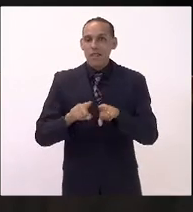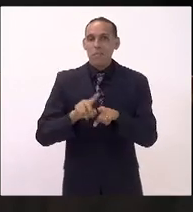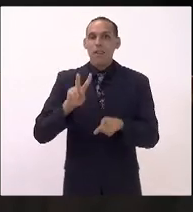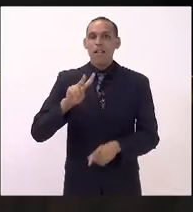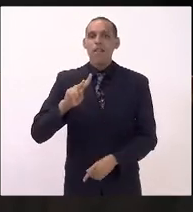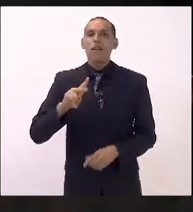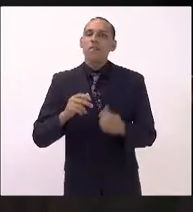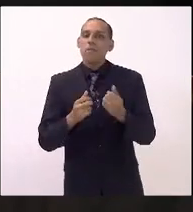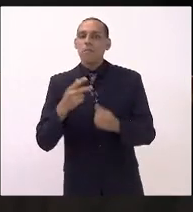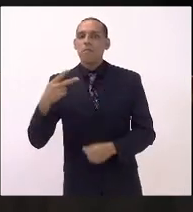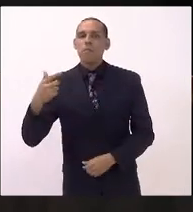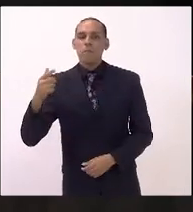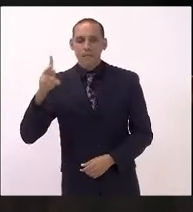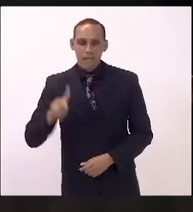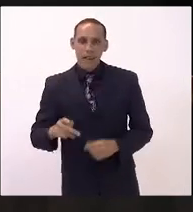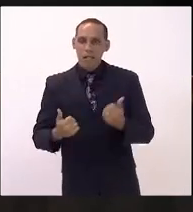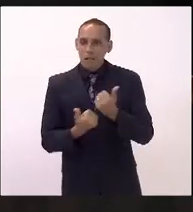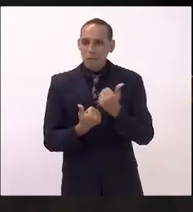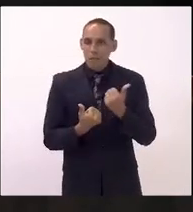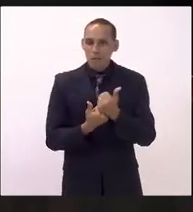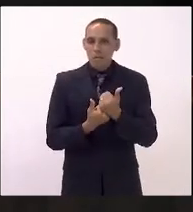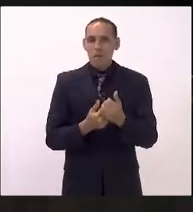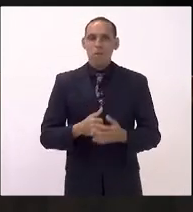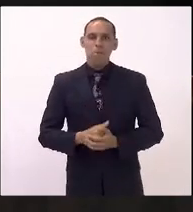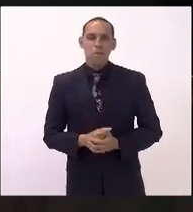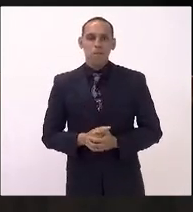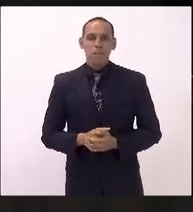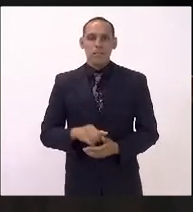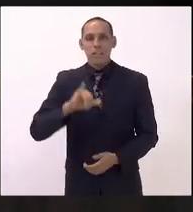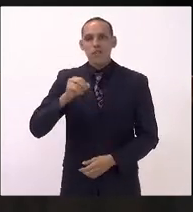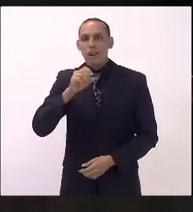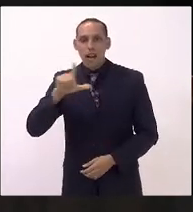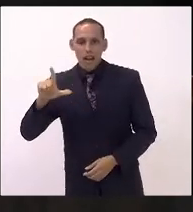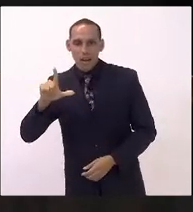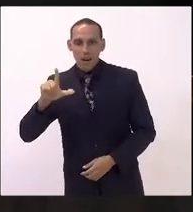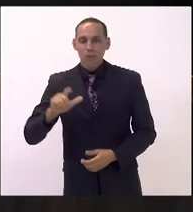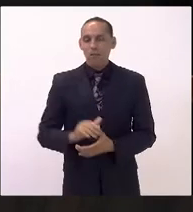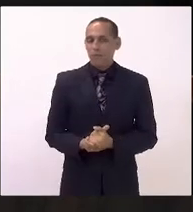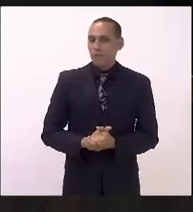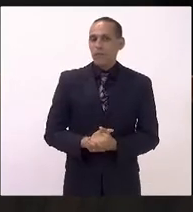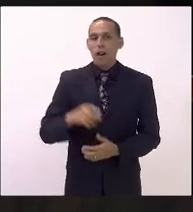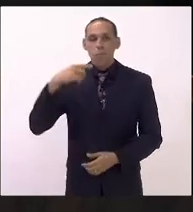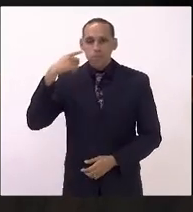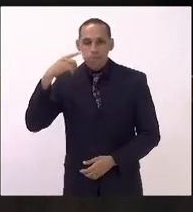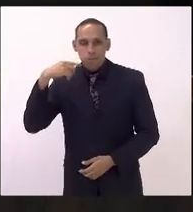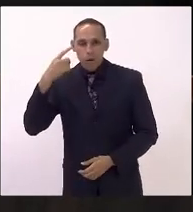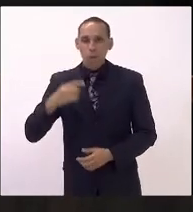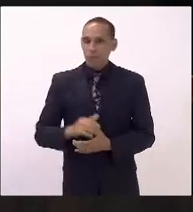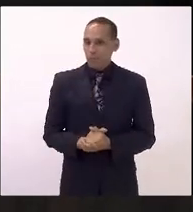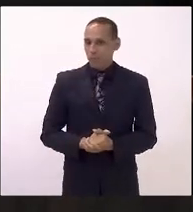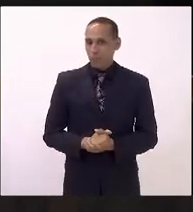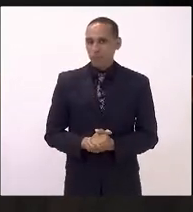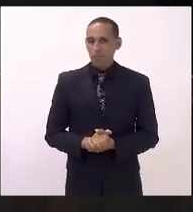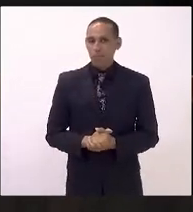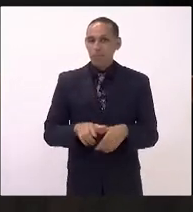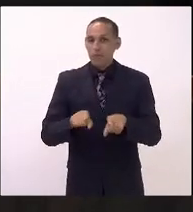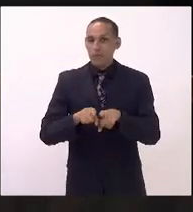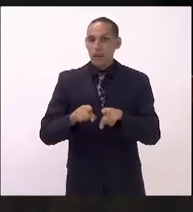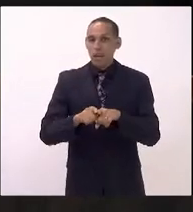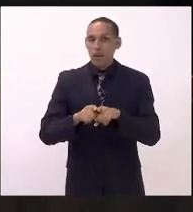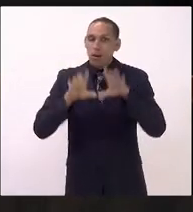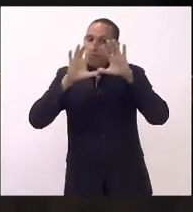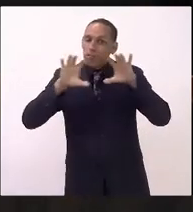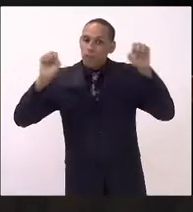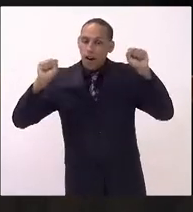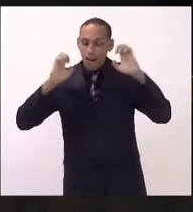do PDT Diversidade, de Joel Pires Marques Filho, advogado do Tribunal de Ética e Disciplina